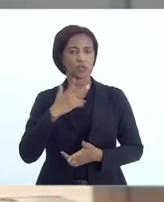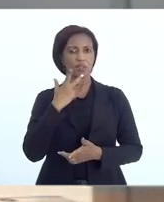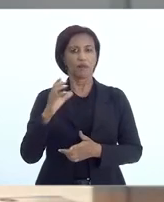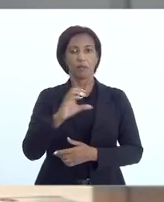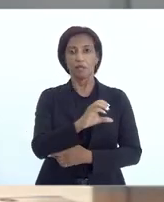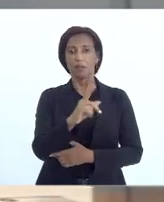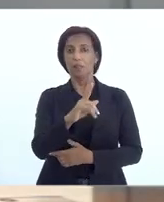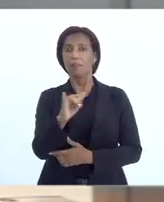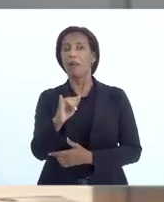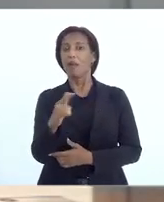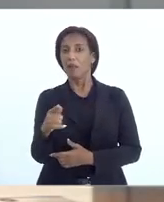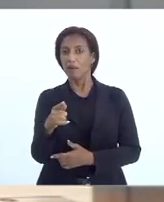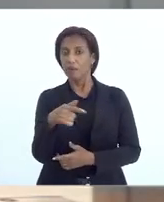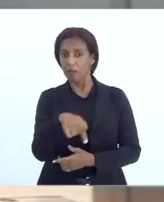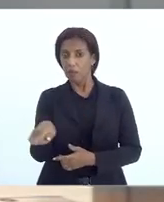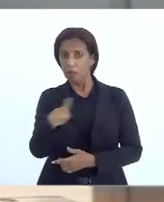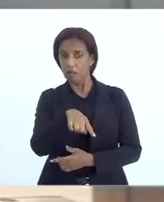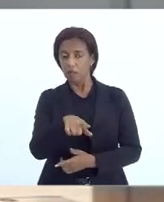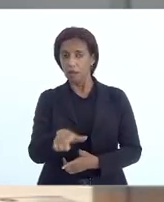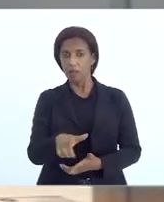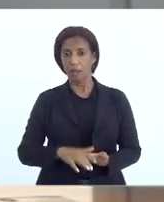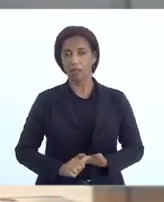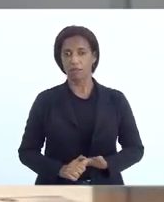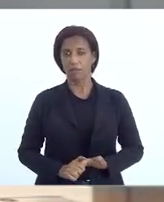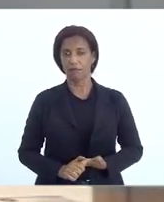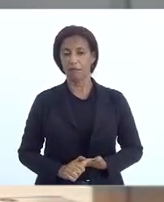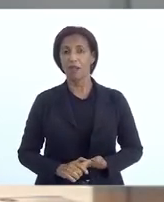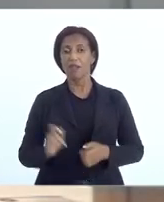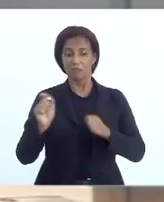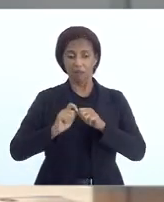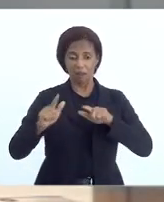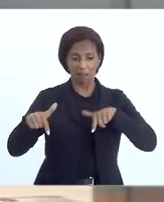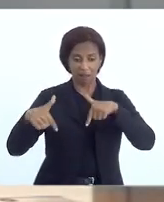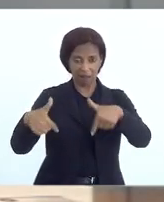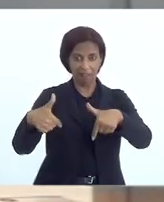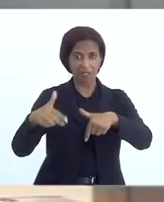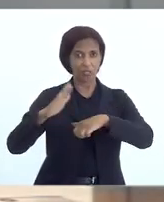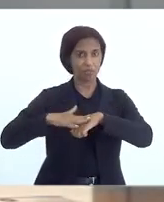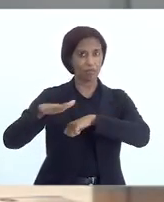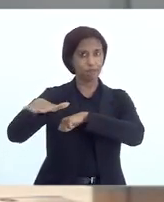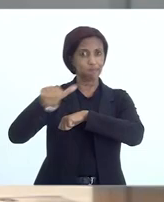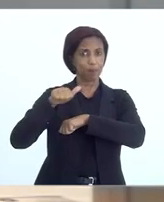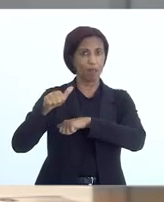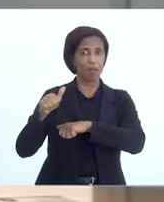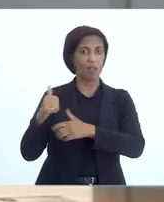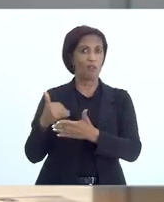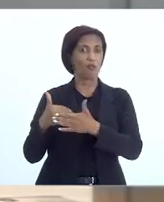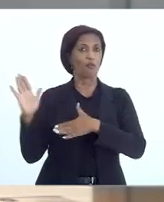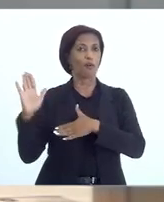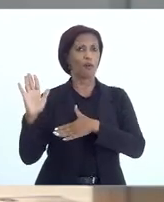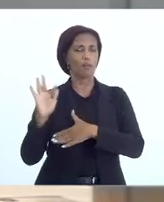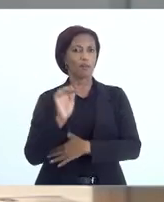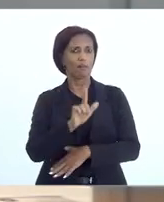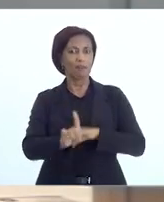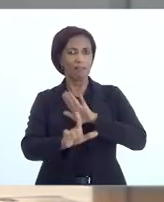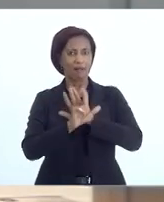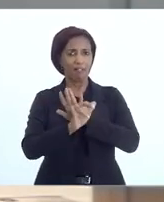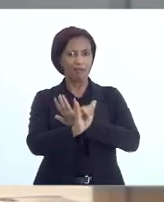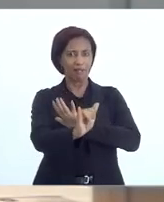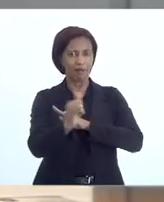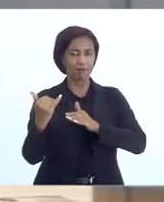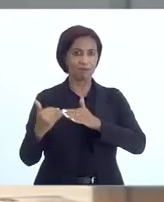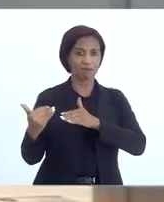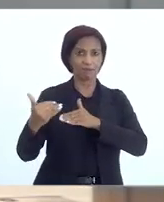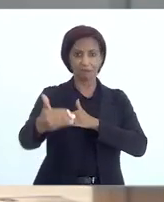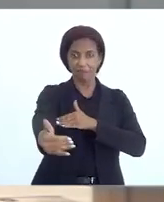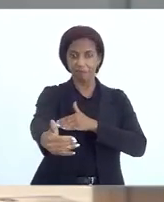tem digitar o CPF que está em jogo e a verdade faz um algo algo de um chamamento fora do dos parâmetros da Lei lá na